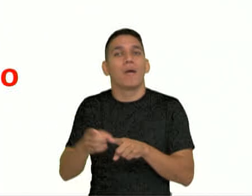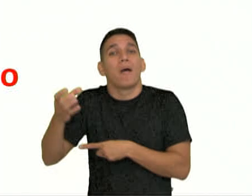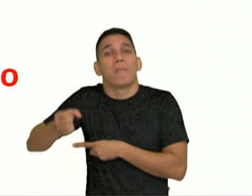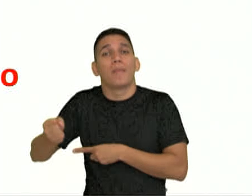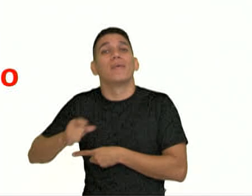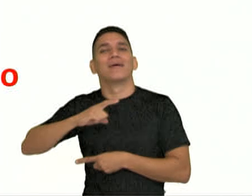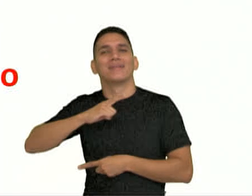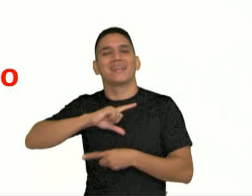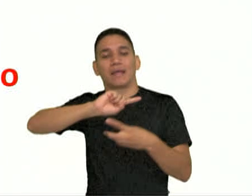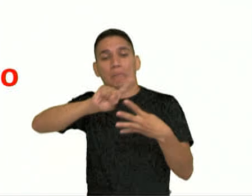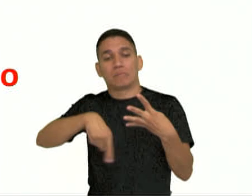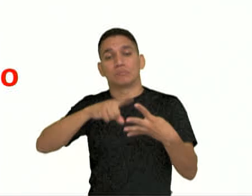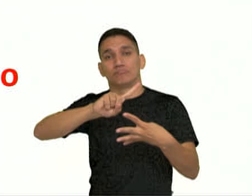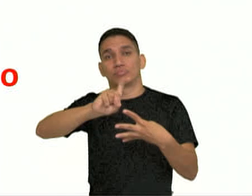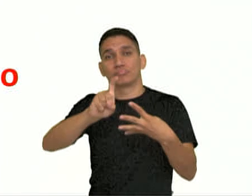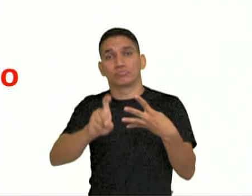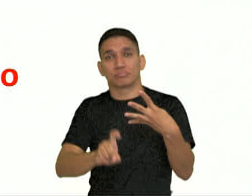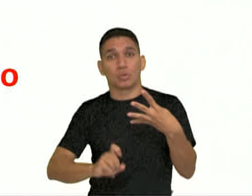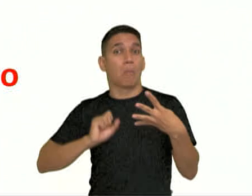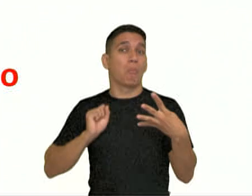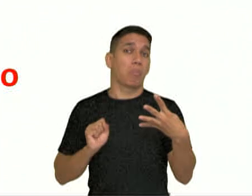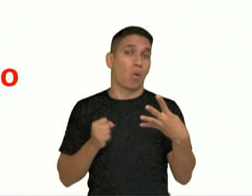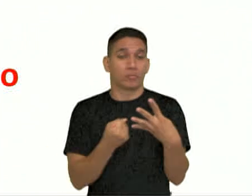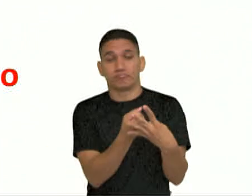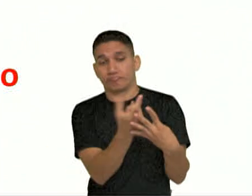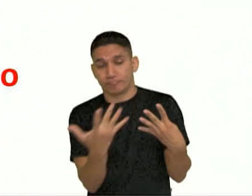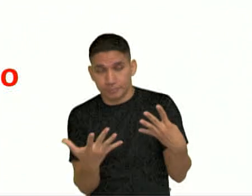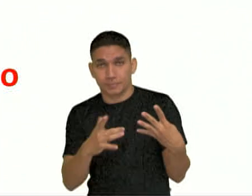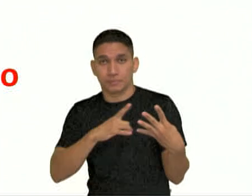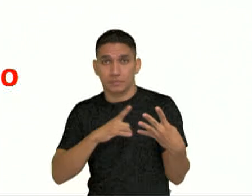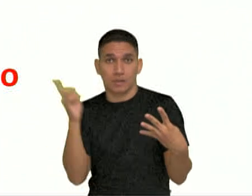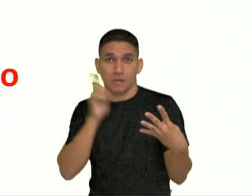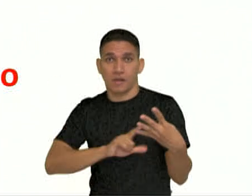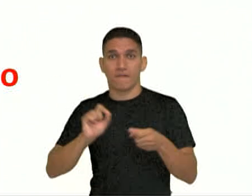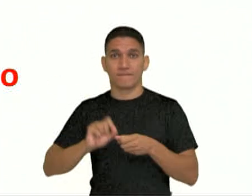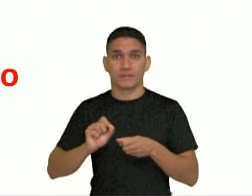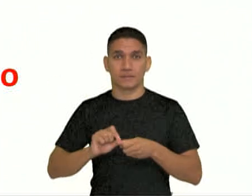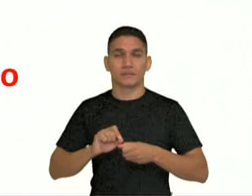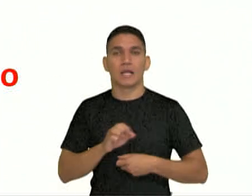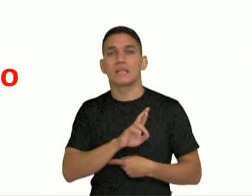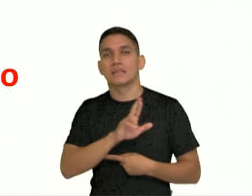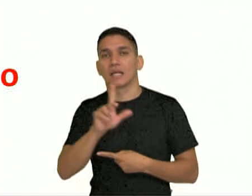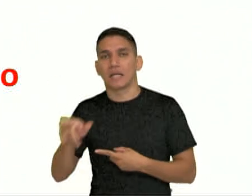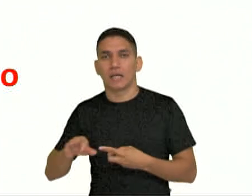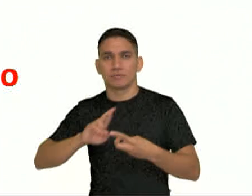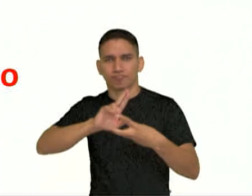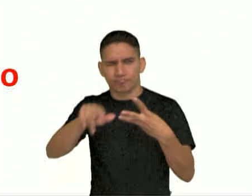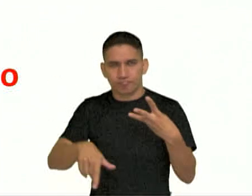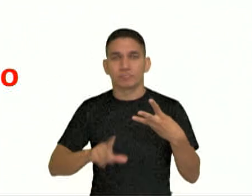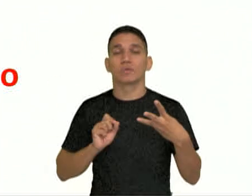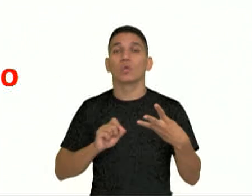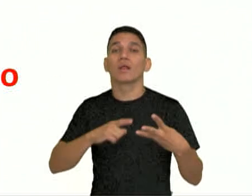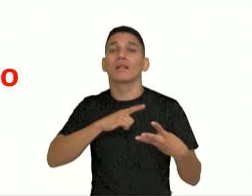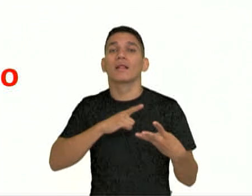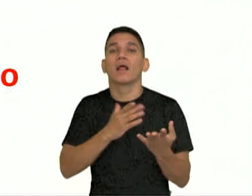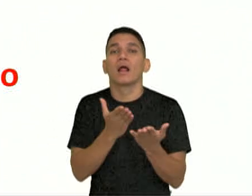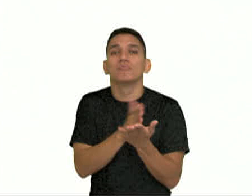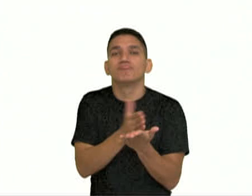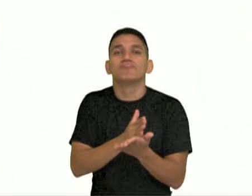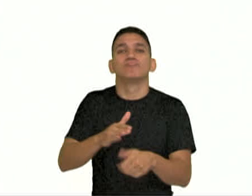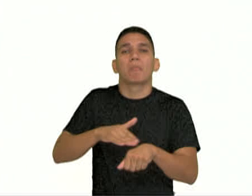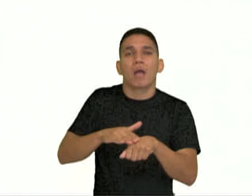minhas 4 possibilidades. Então, desse cruzamento, eu tenho 3 fenótipos diferentes. Mulato médio, mulato claro e o